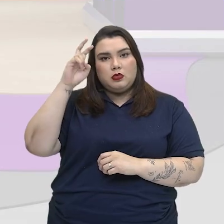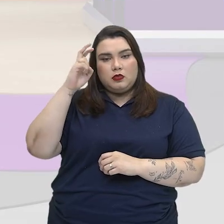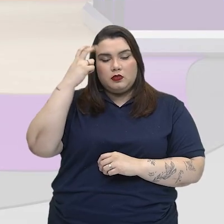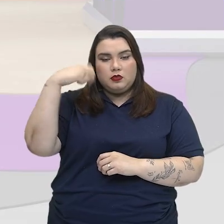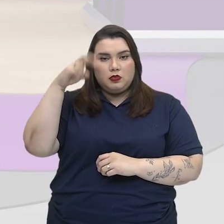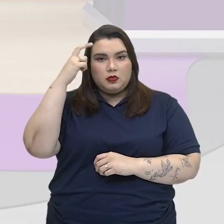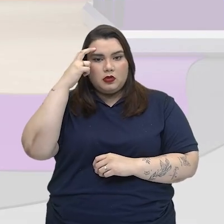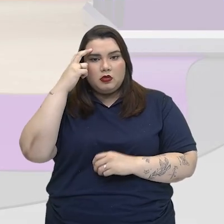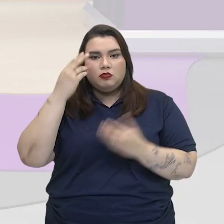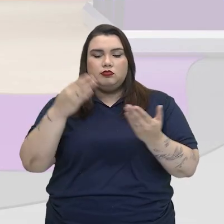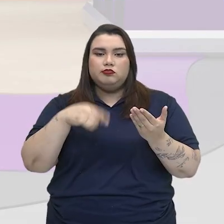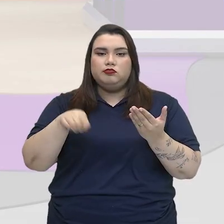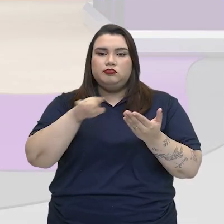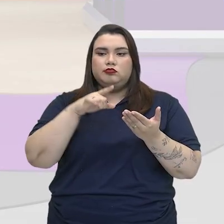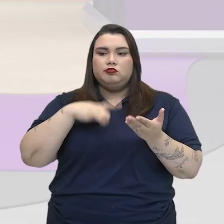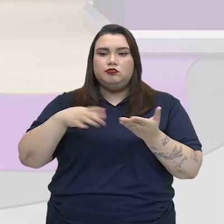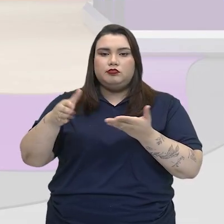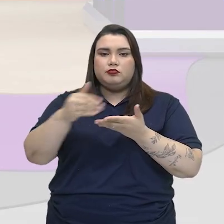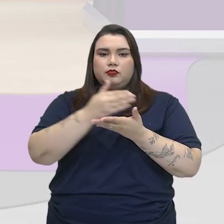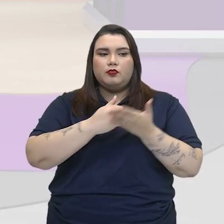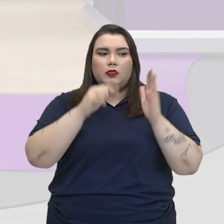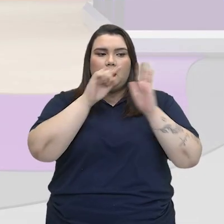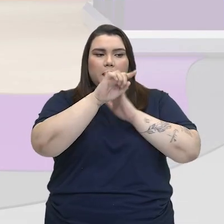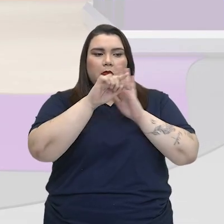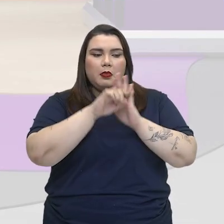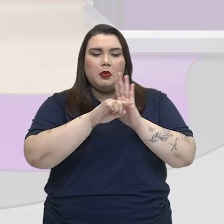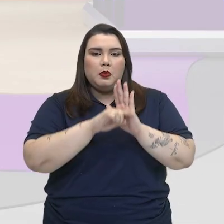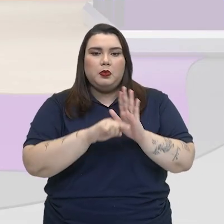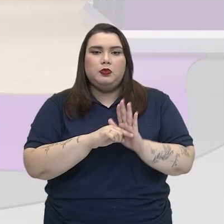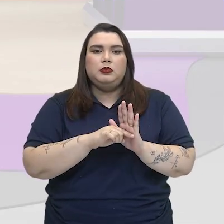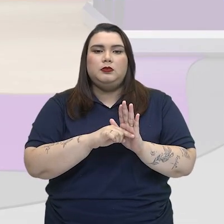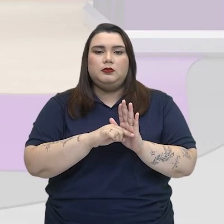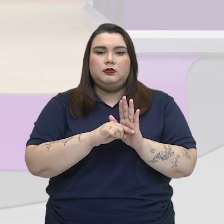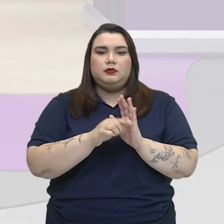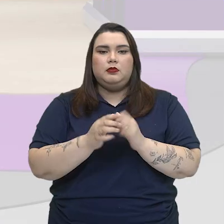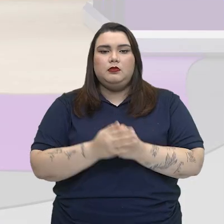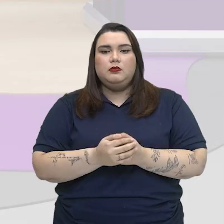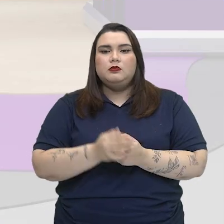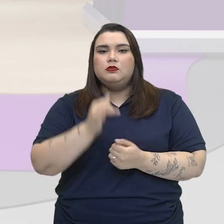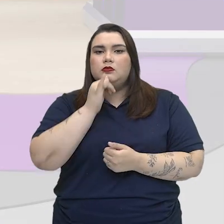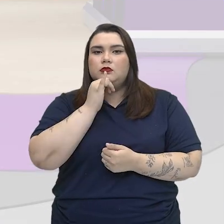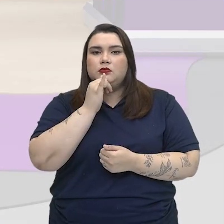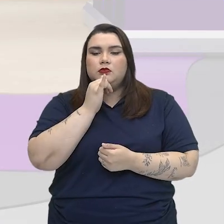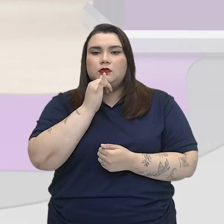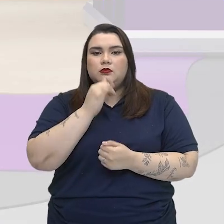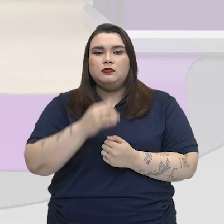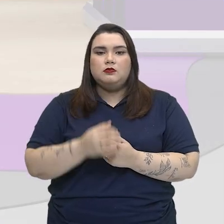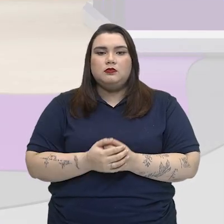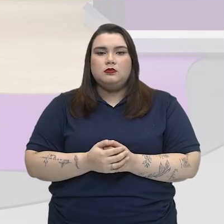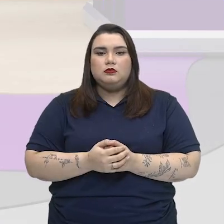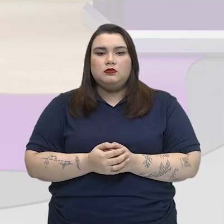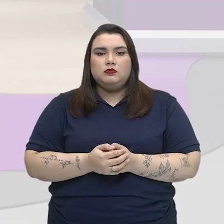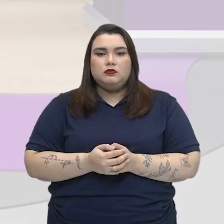você faz um questionário simples. Por exemplo, em determinada, vamos fazer aqui